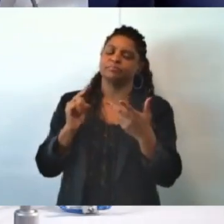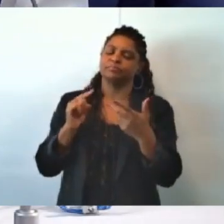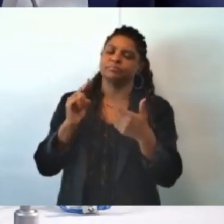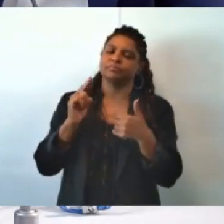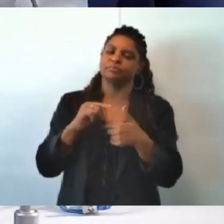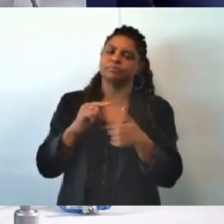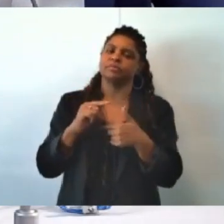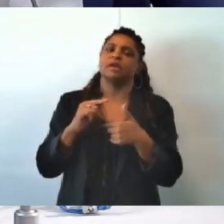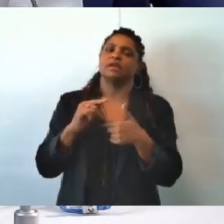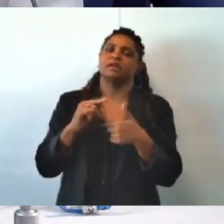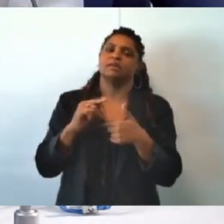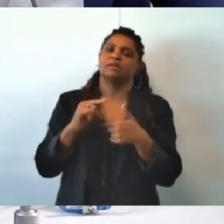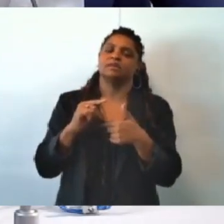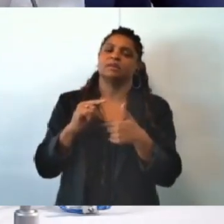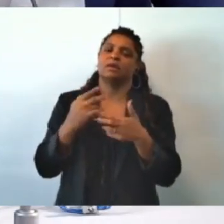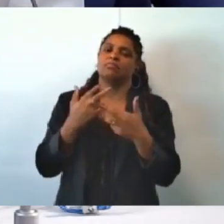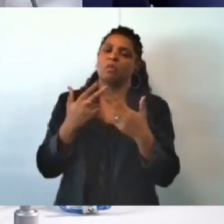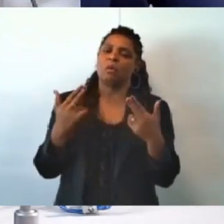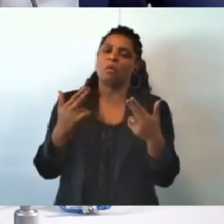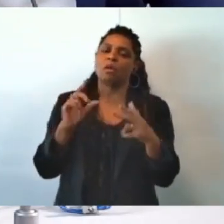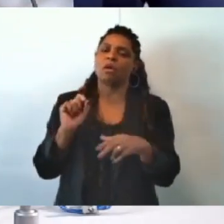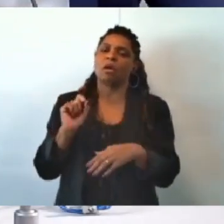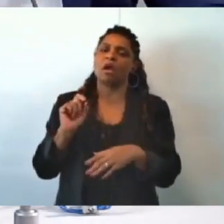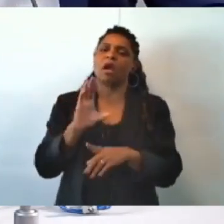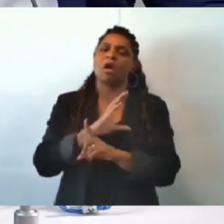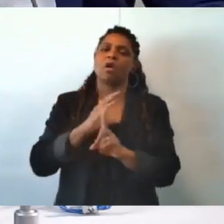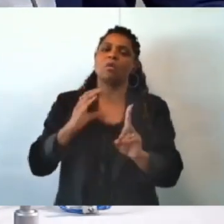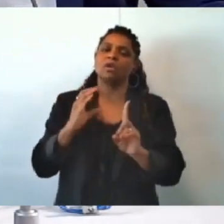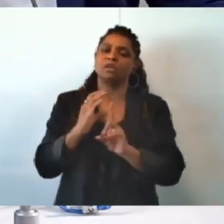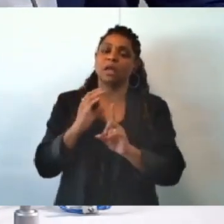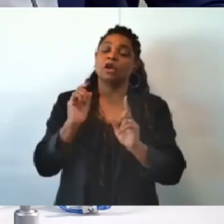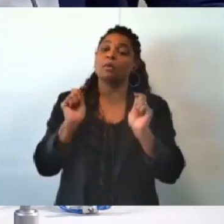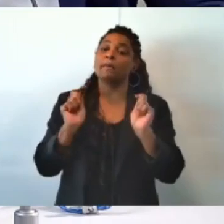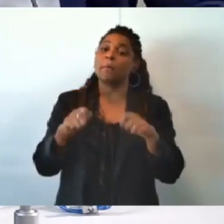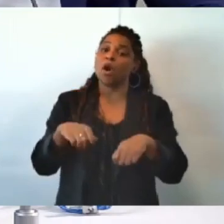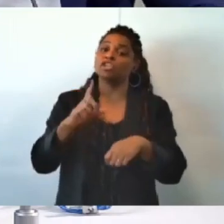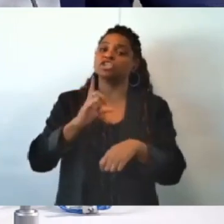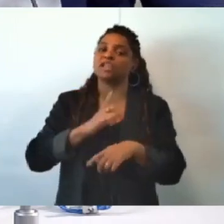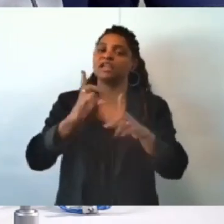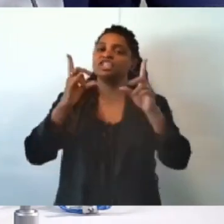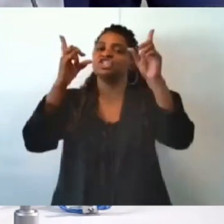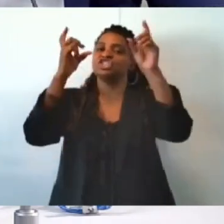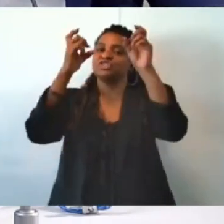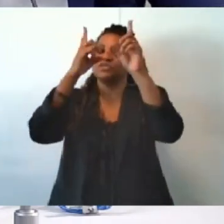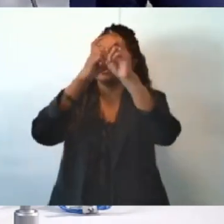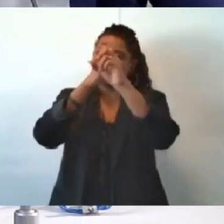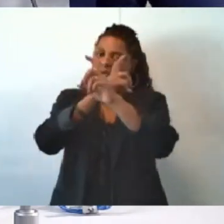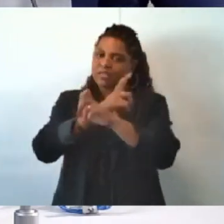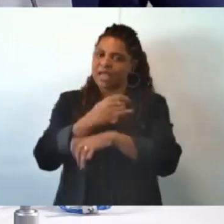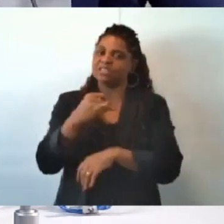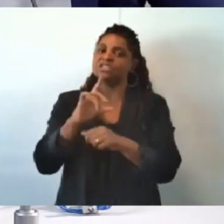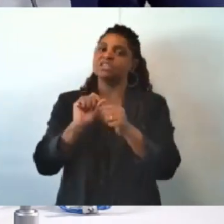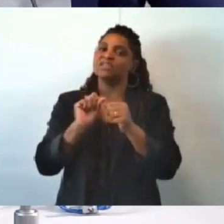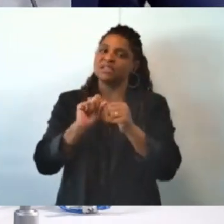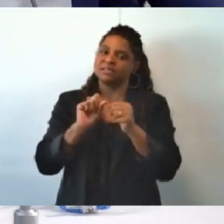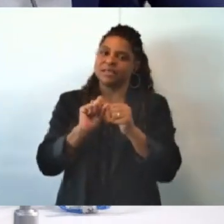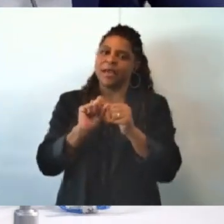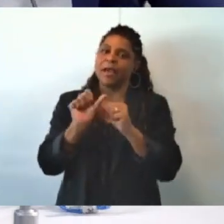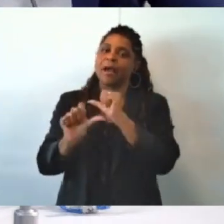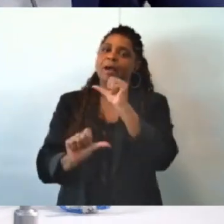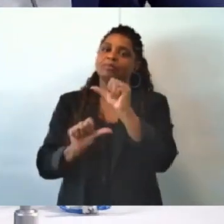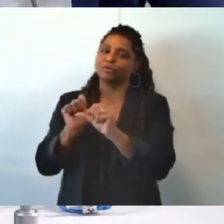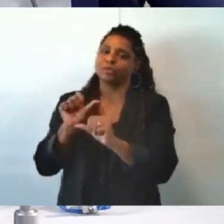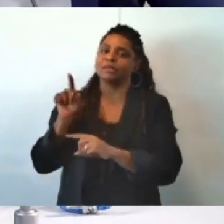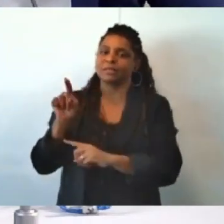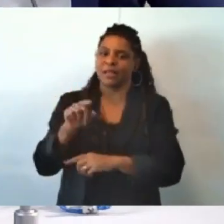comunidade possa ter dificuldades diante as mudanças. É, Jairon Hudson